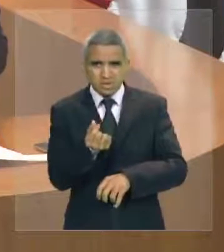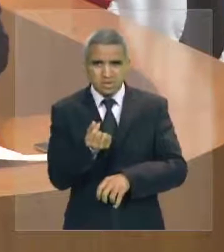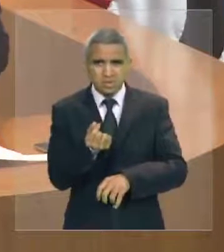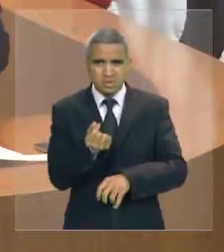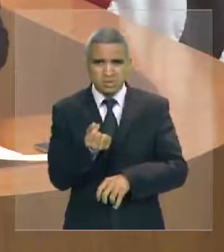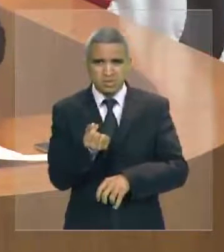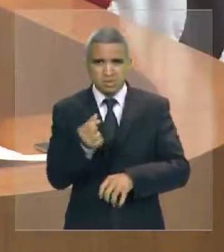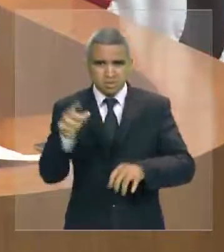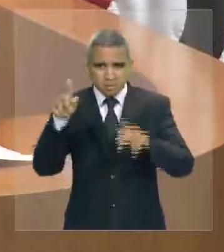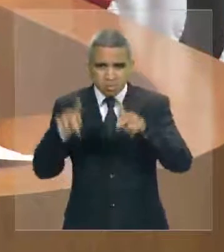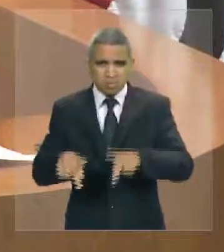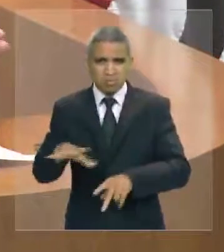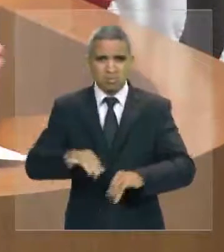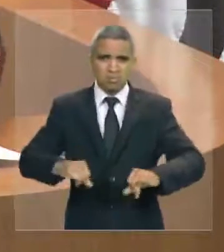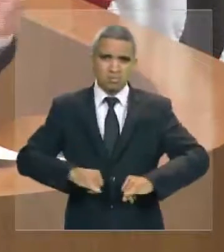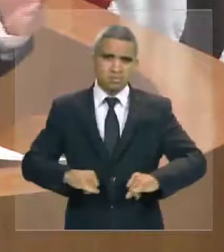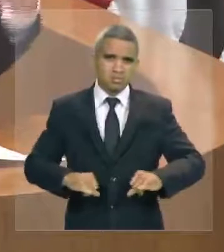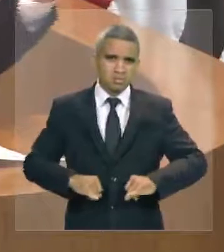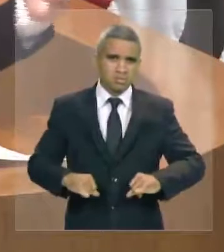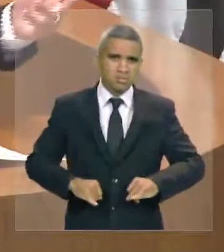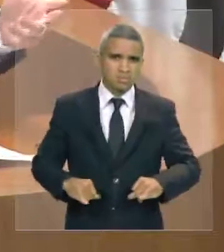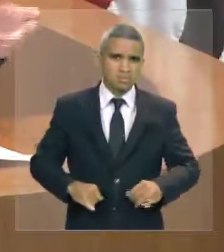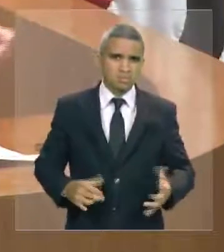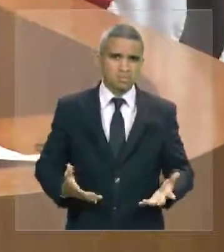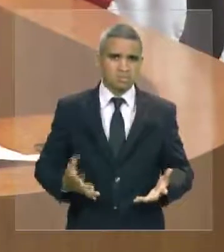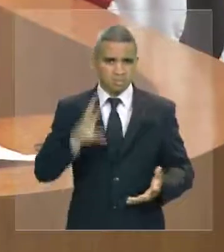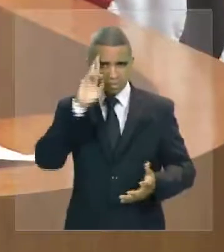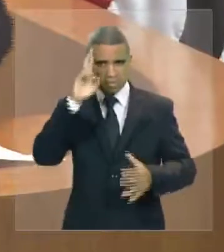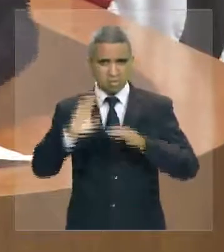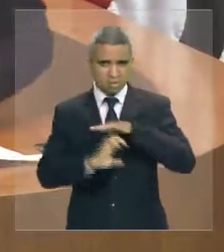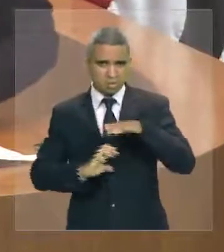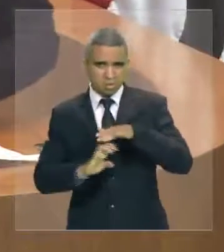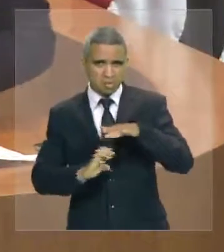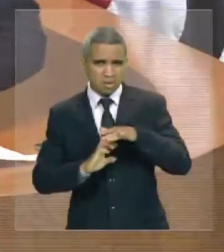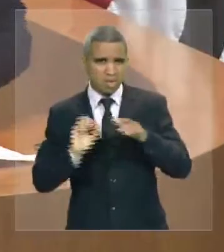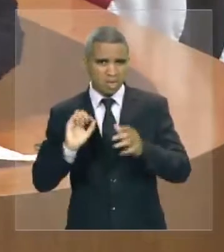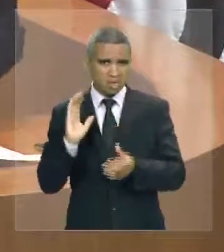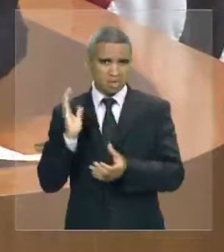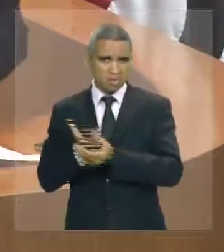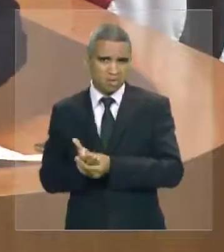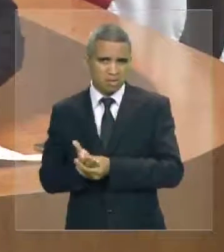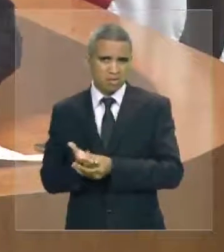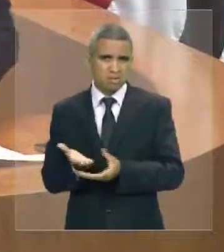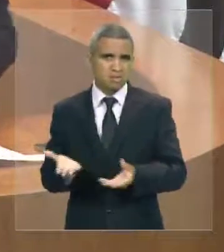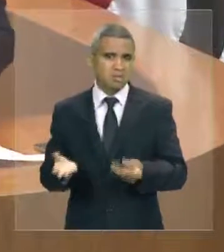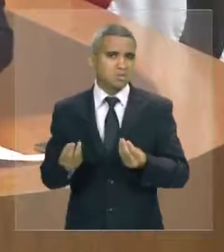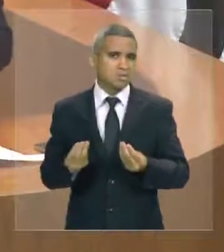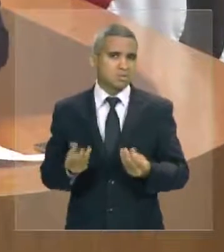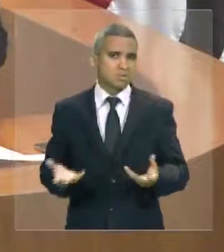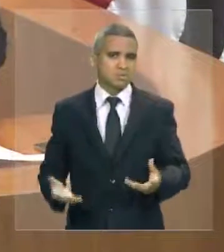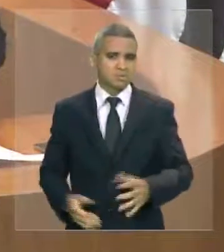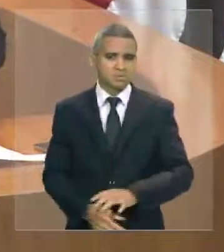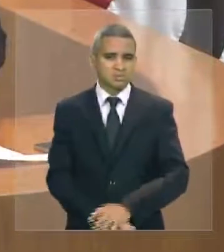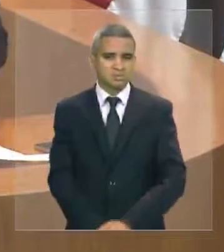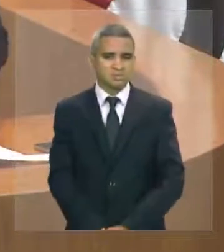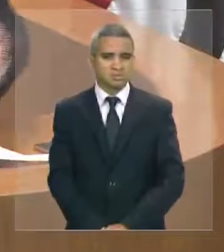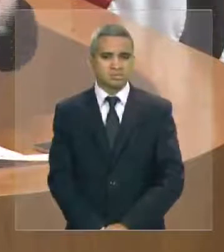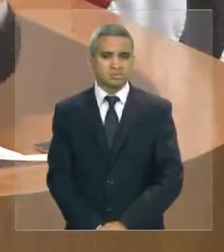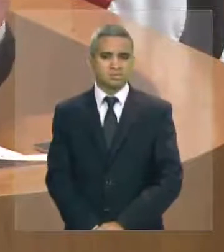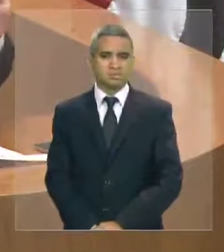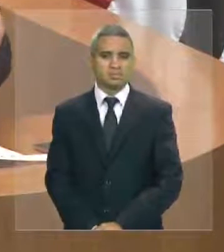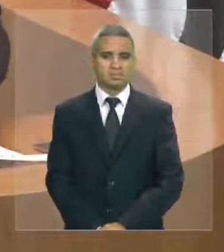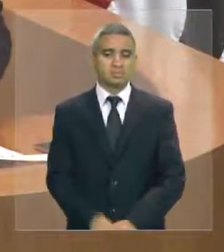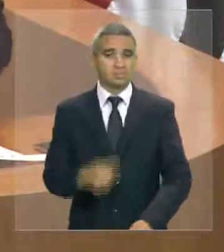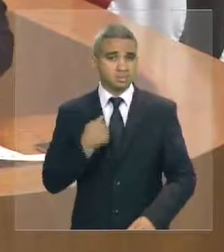Luís, os empresários estariam falando na possibilidade de tentar judicialmente embargar.